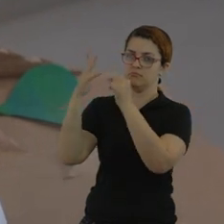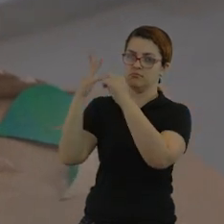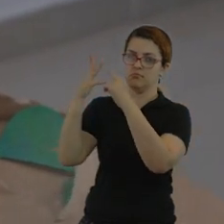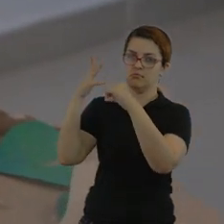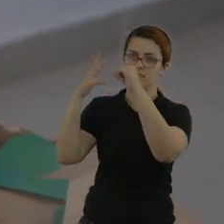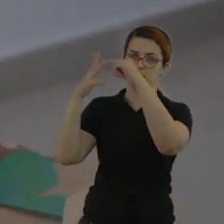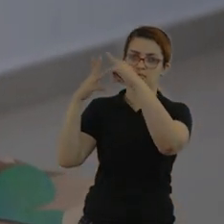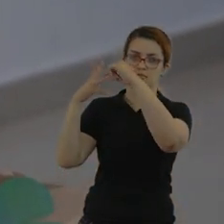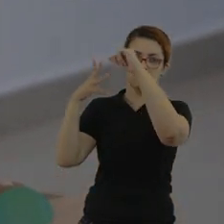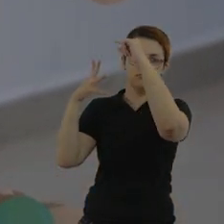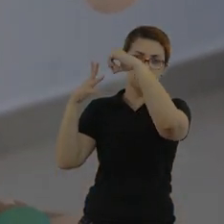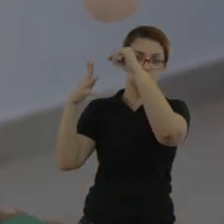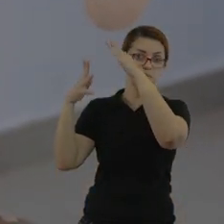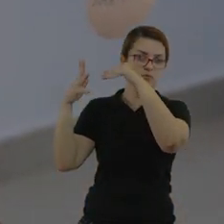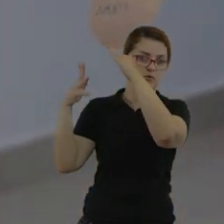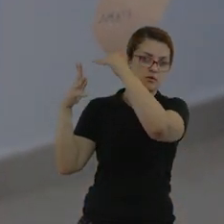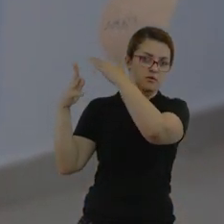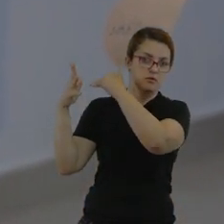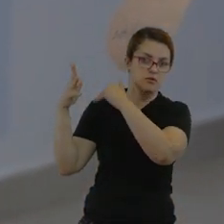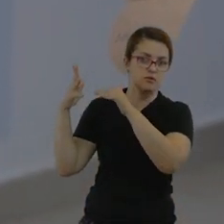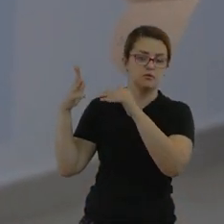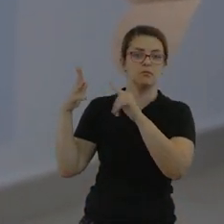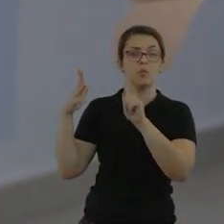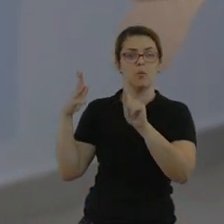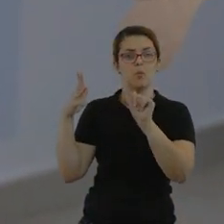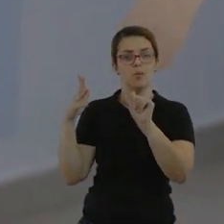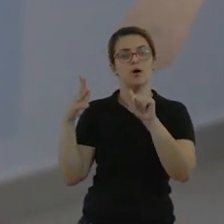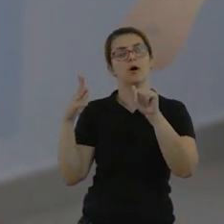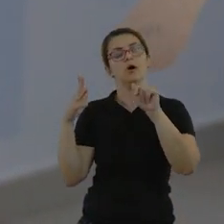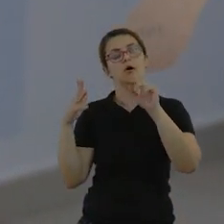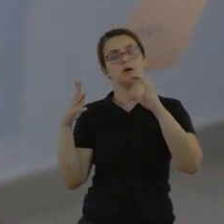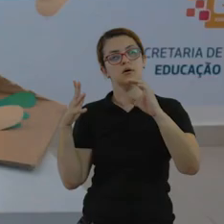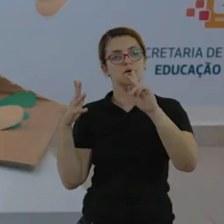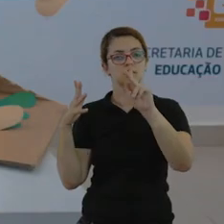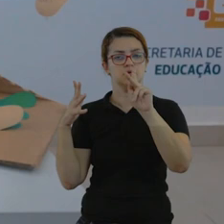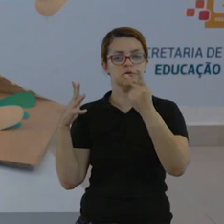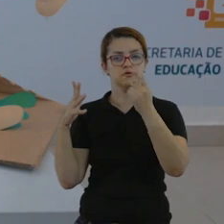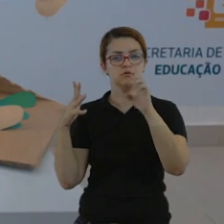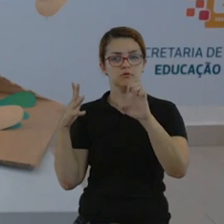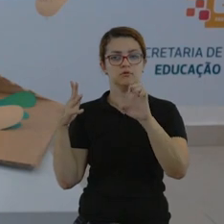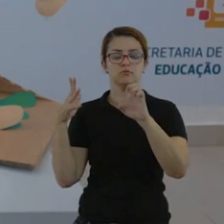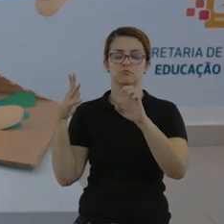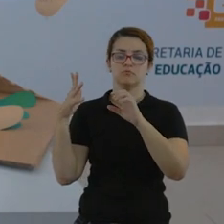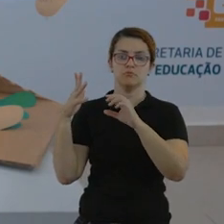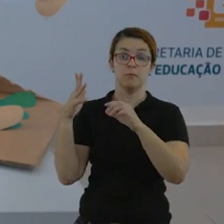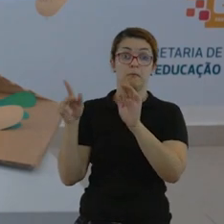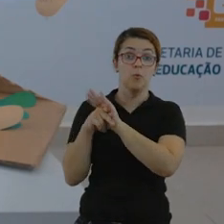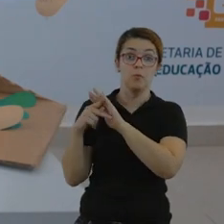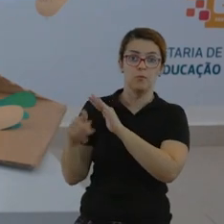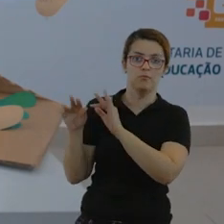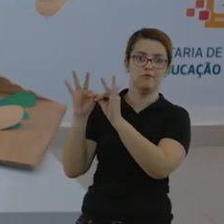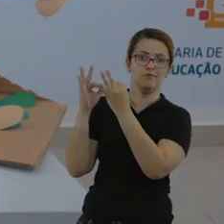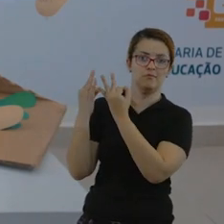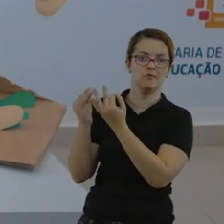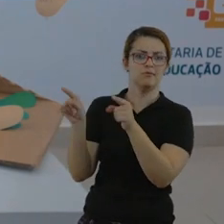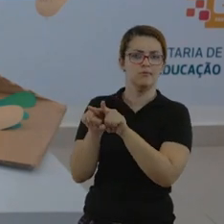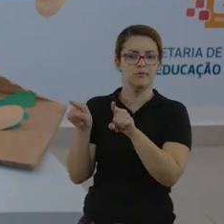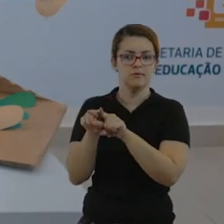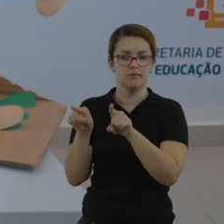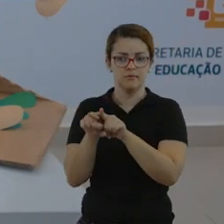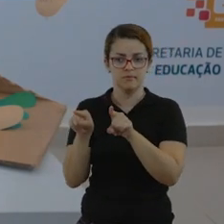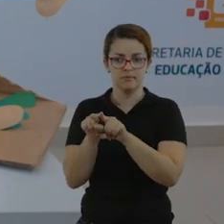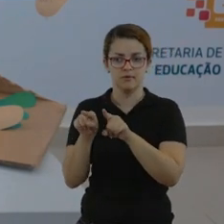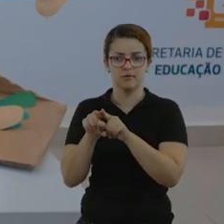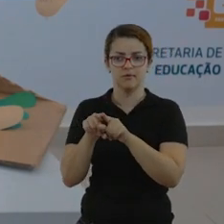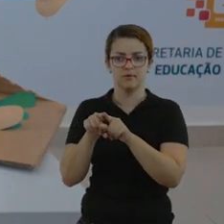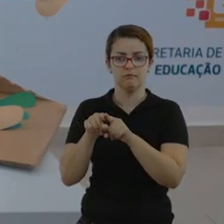coloridas, foram coloridas com tinta guache, assim como os nossos desenhos. Você pode utilizar para essa atividade também